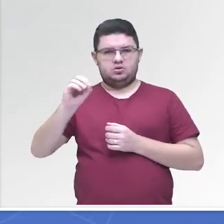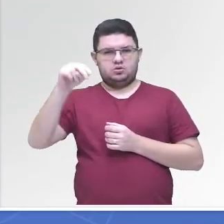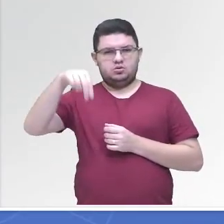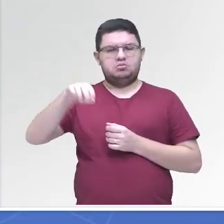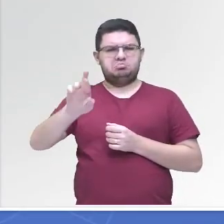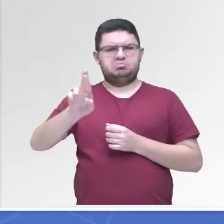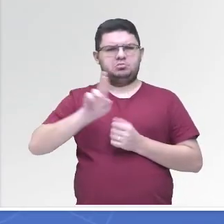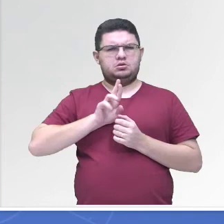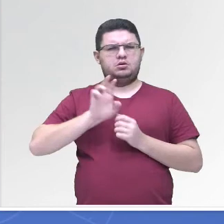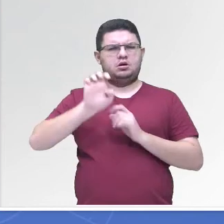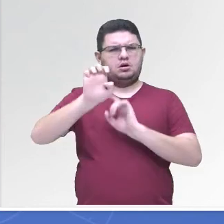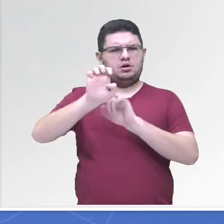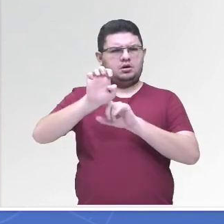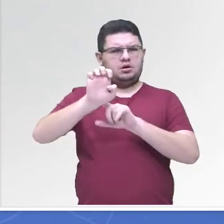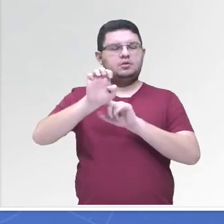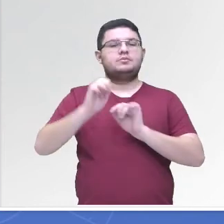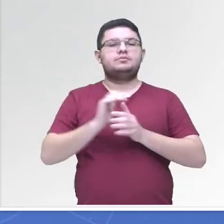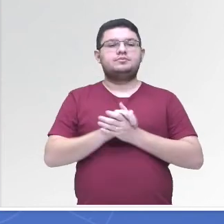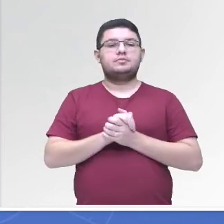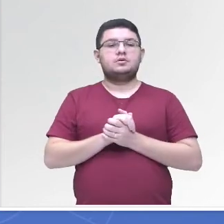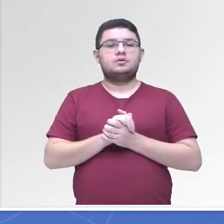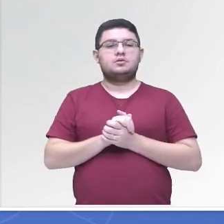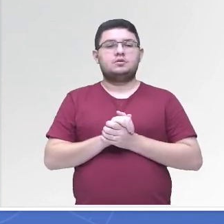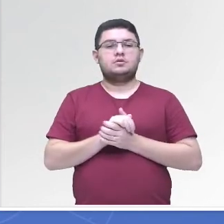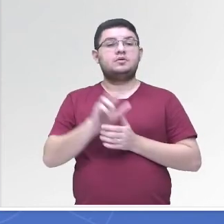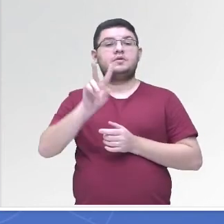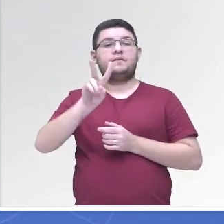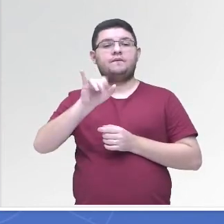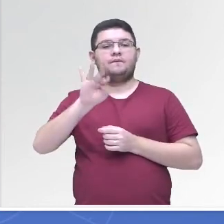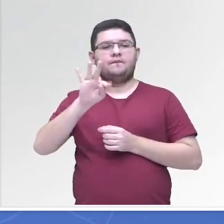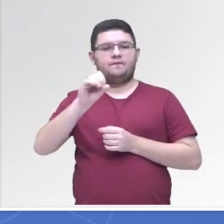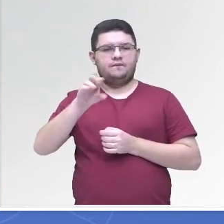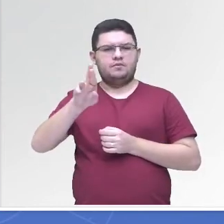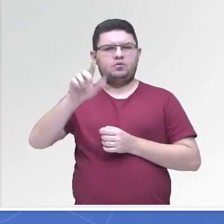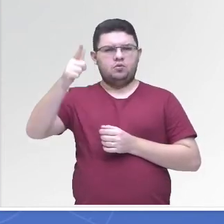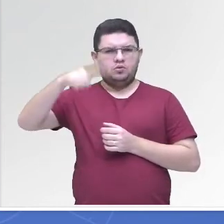Quem mais? Tem mais Vitor.